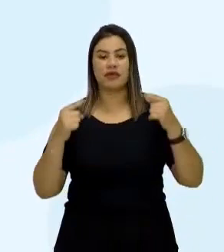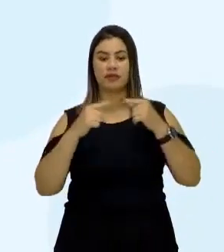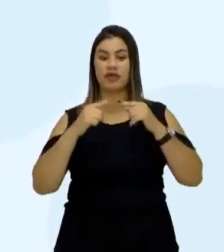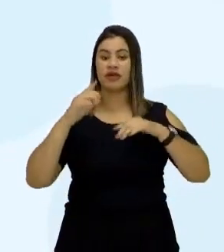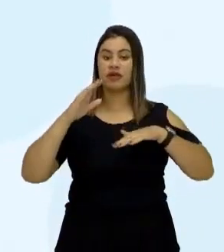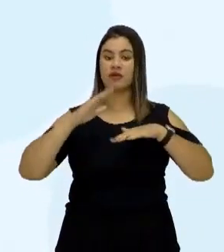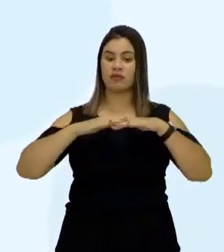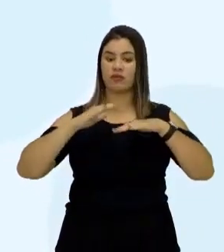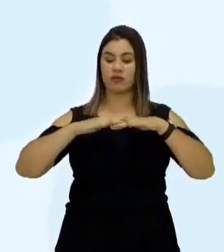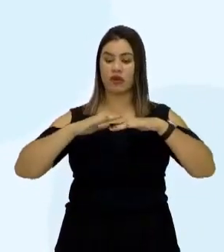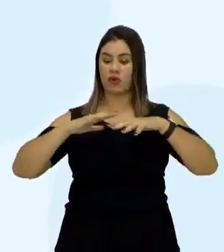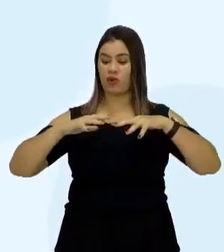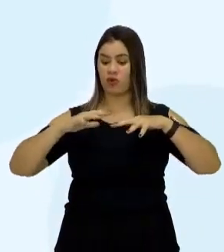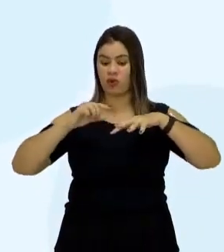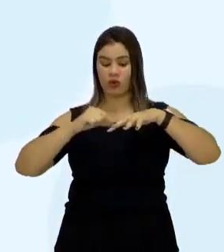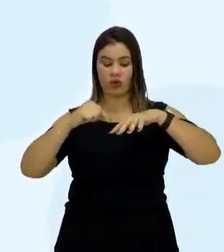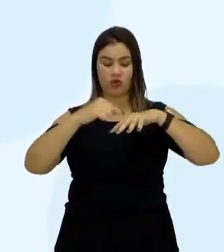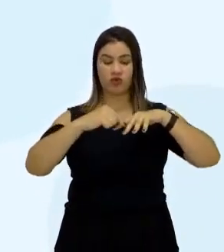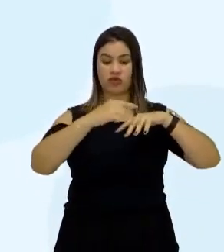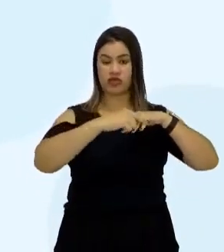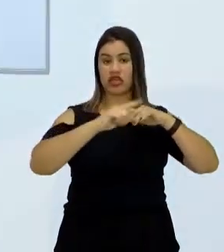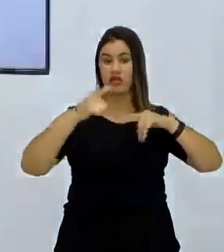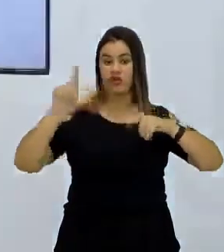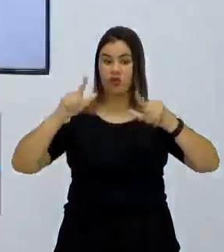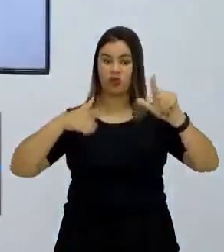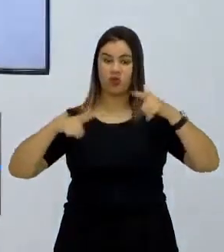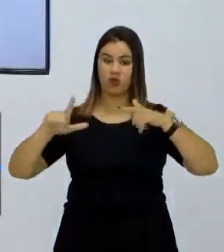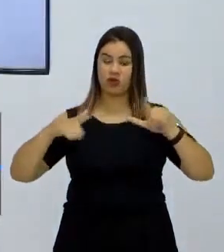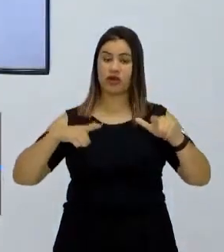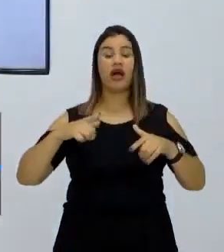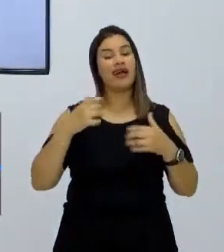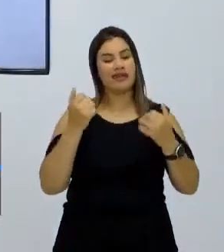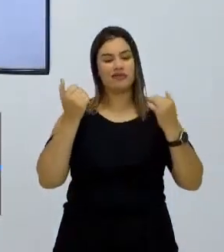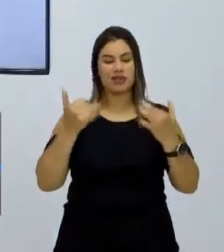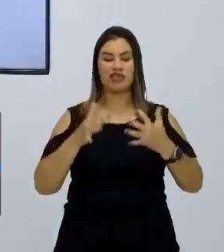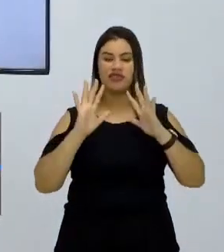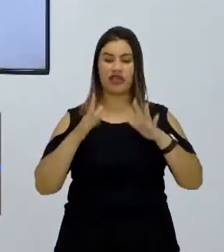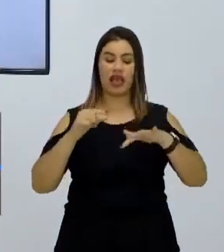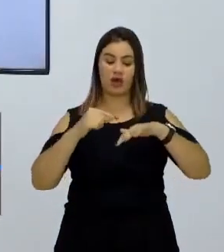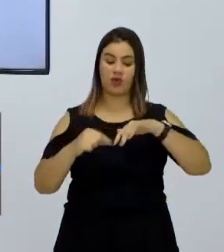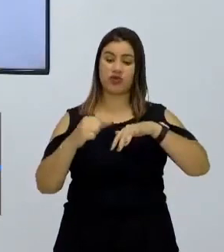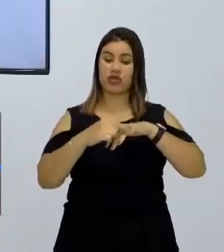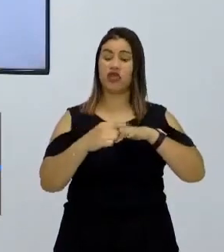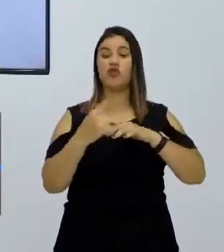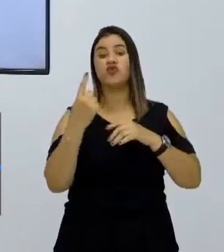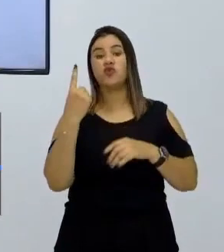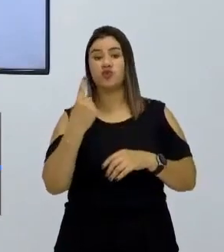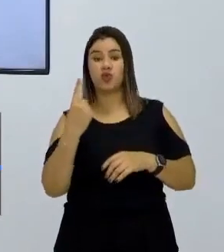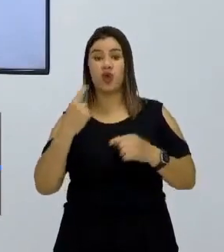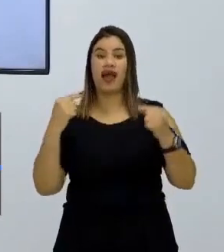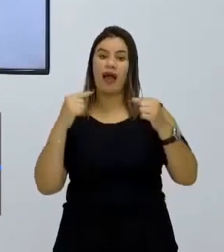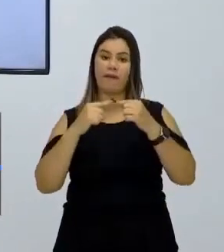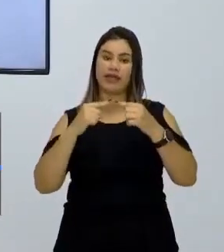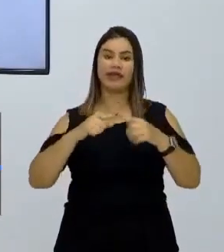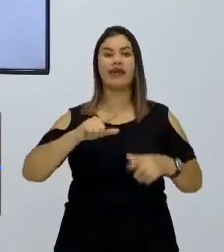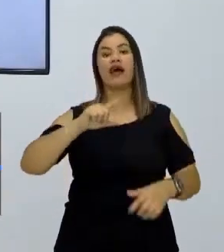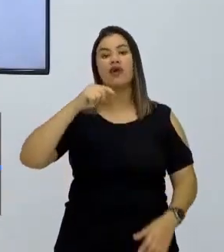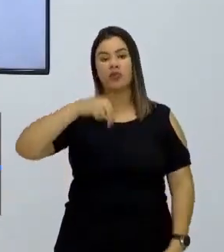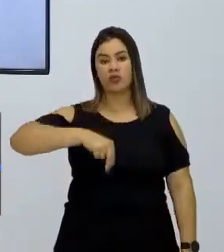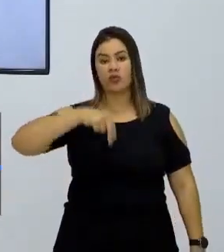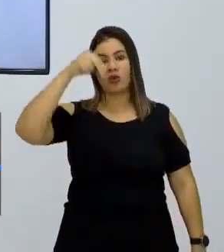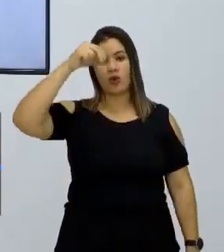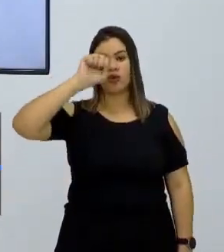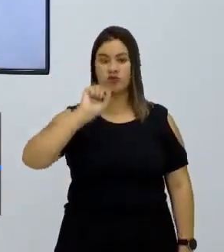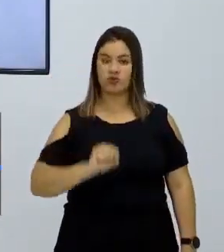formação dos outros continentes. Como eu falei para vocês, é o único continente do mundo que está aí nos 4 hemisférios, tá